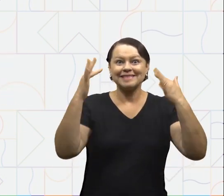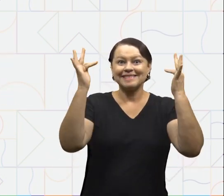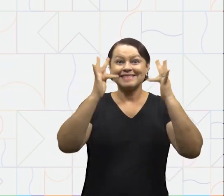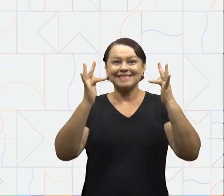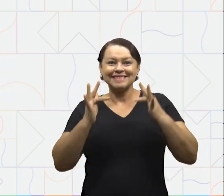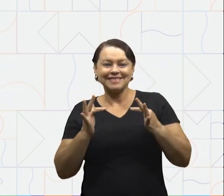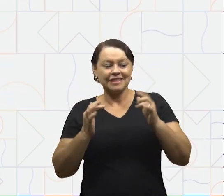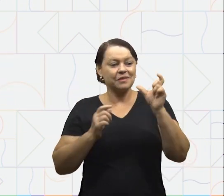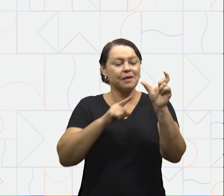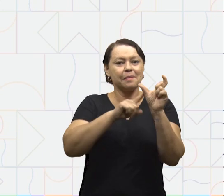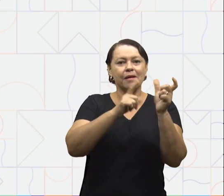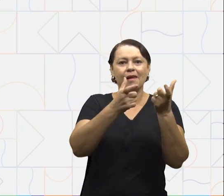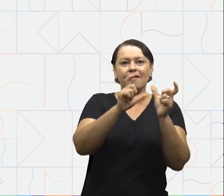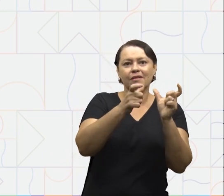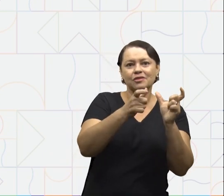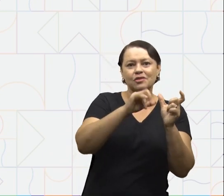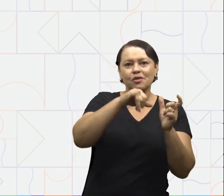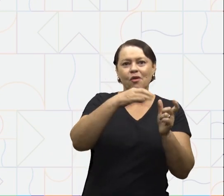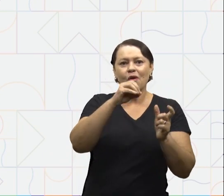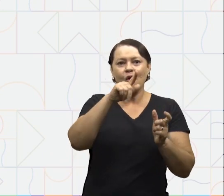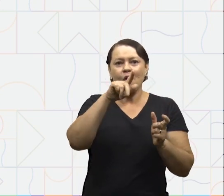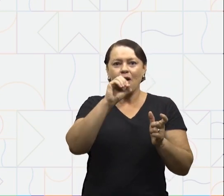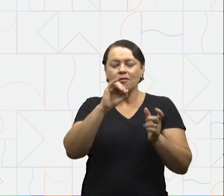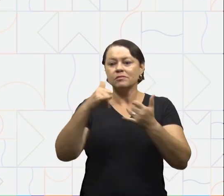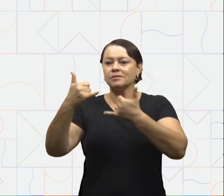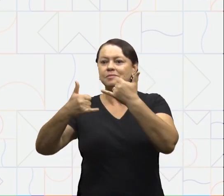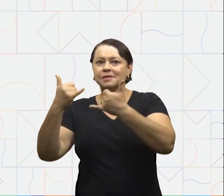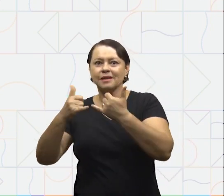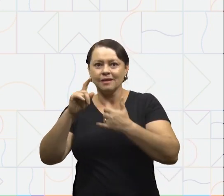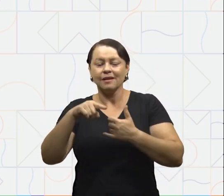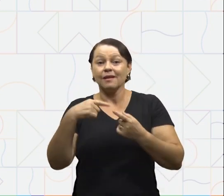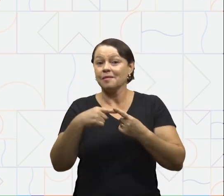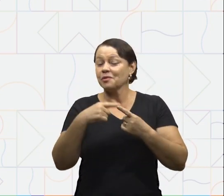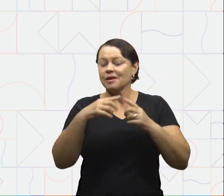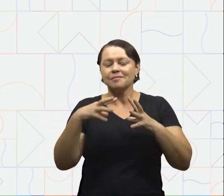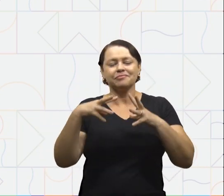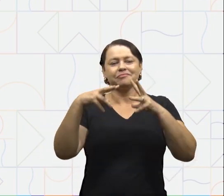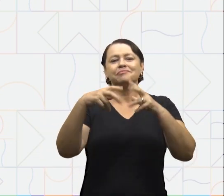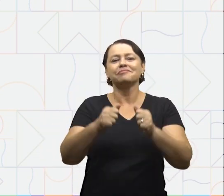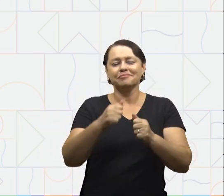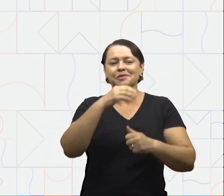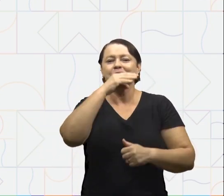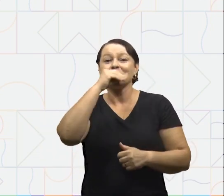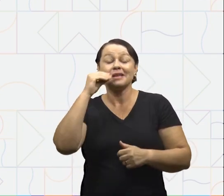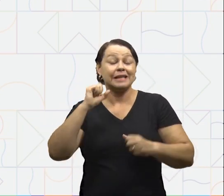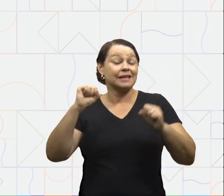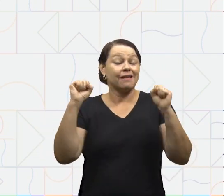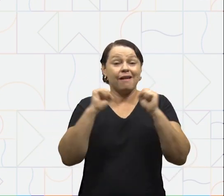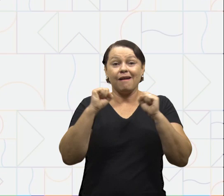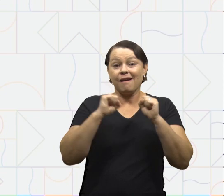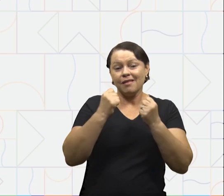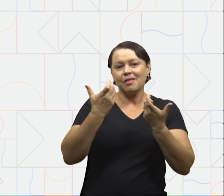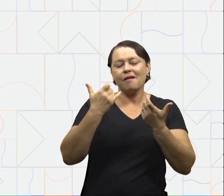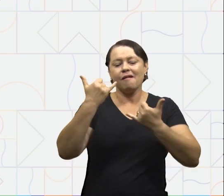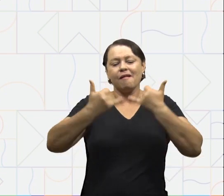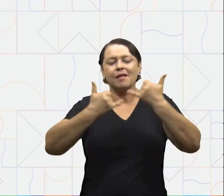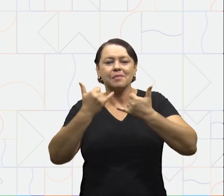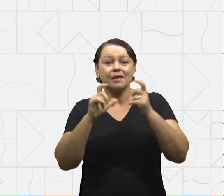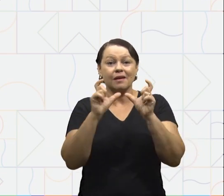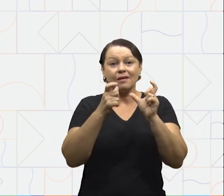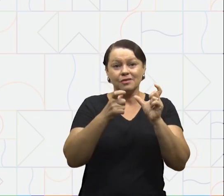ficou animado quando ouviu as palavras jogos e brincadeiras. Isso é óbvio, pois toda criança adora brincar e